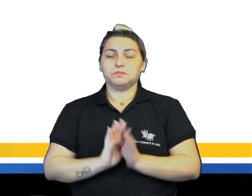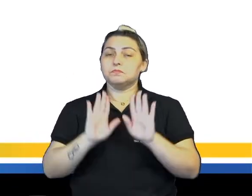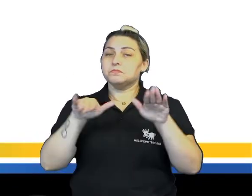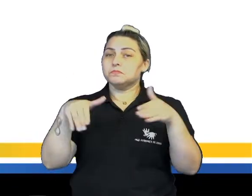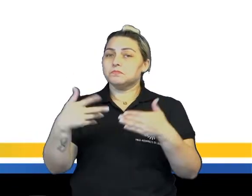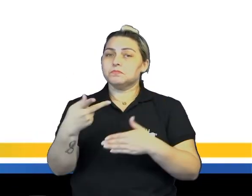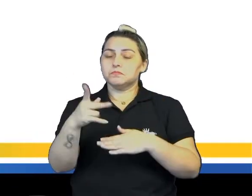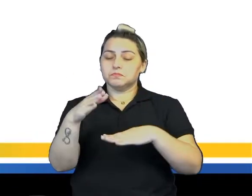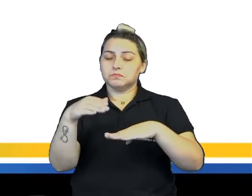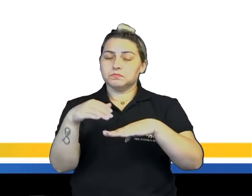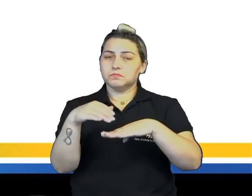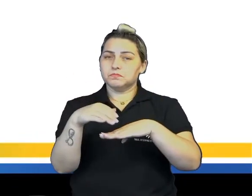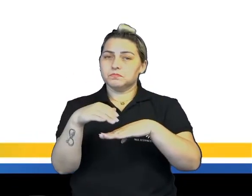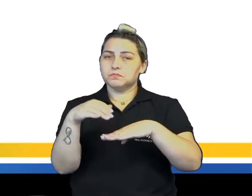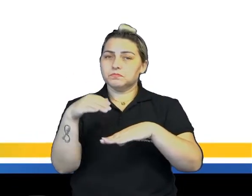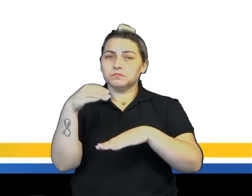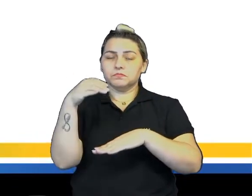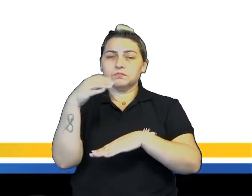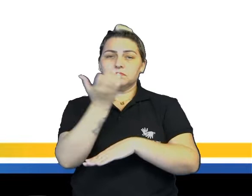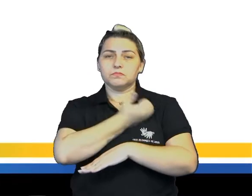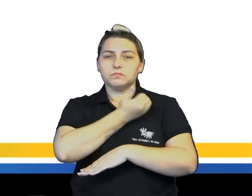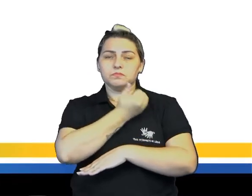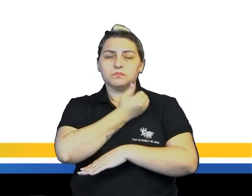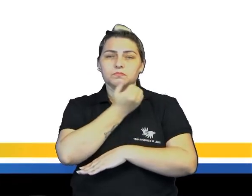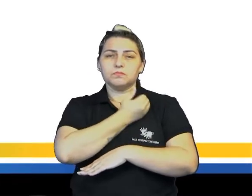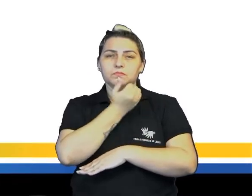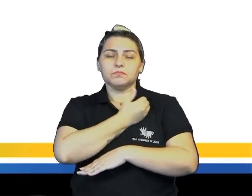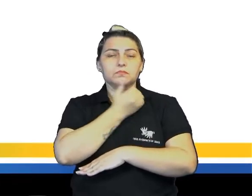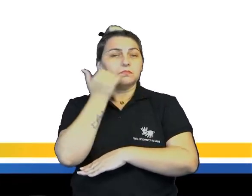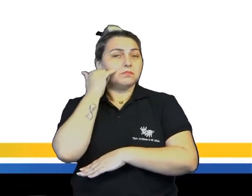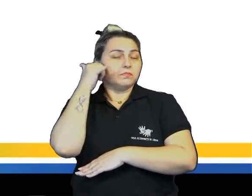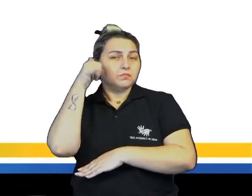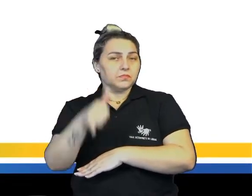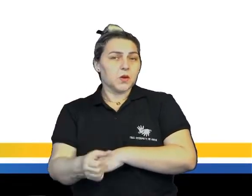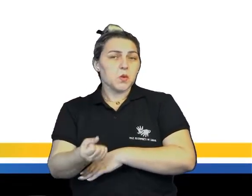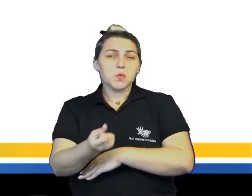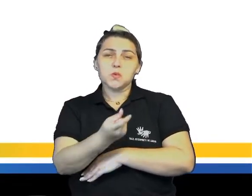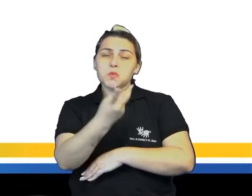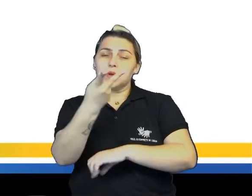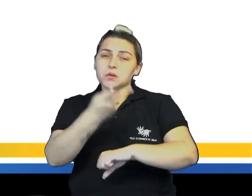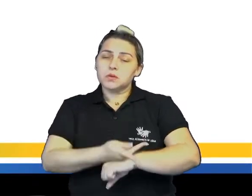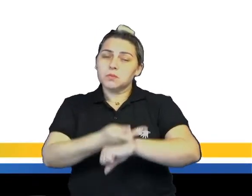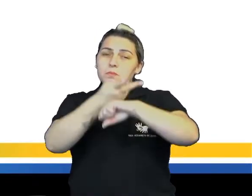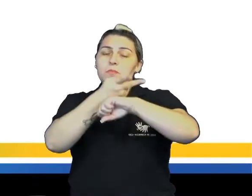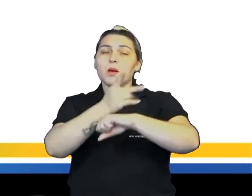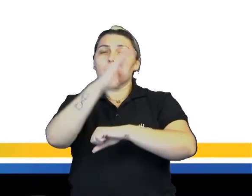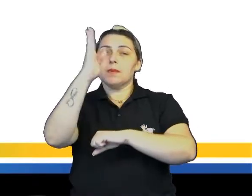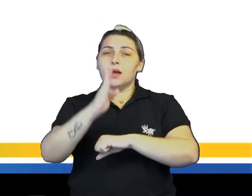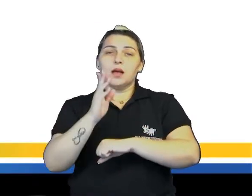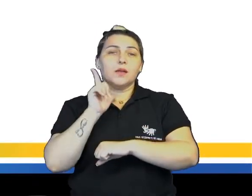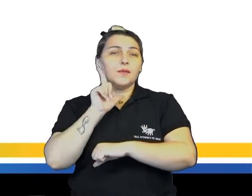Qual é o seu número de telefone? Quantos títulos o Brasil ganhou na Copa do Mundo?